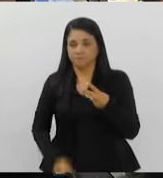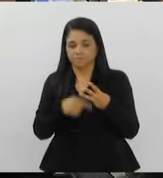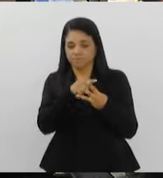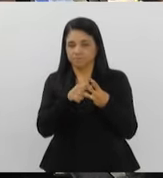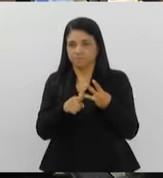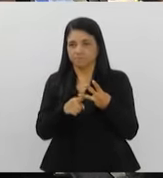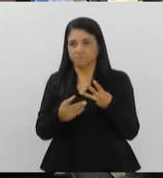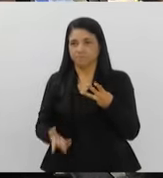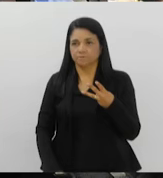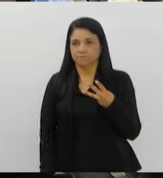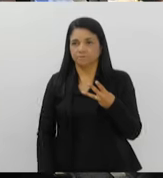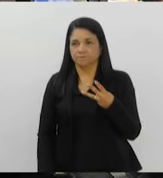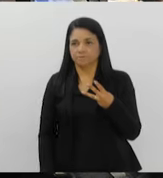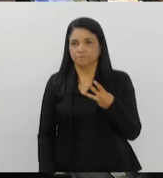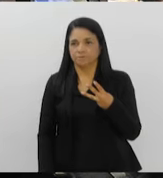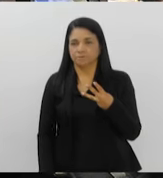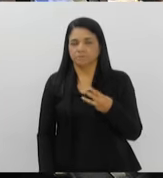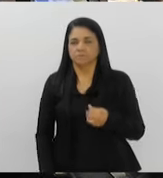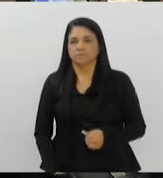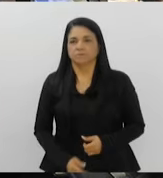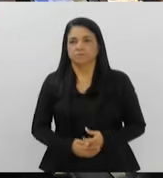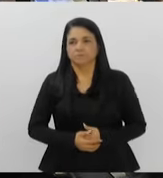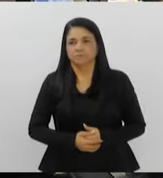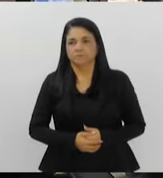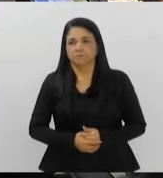Isso aí, a gente vai depois contar mole.